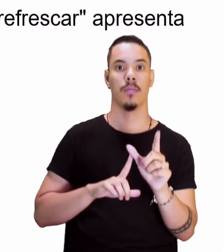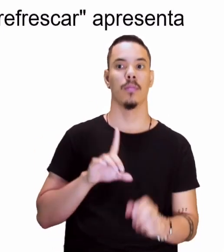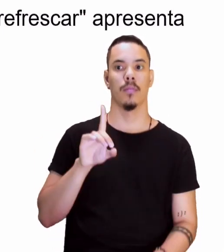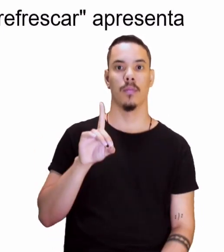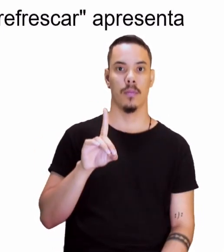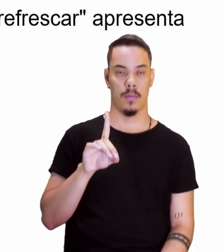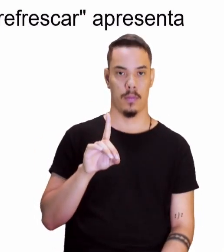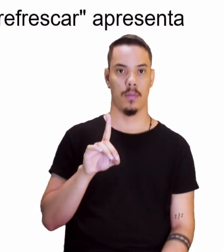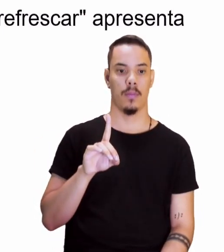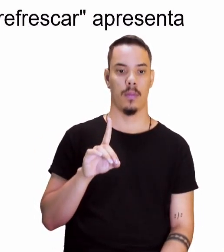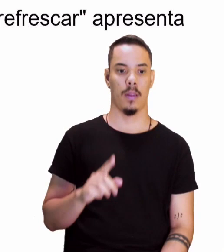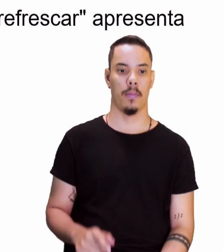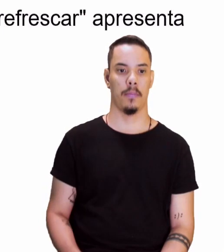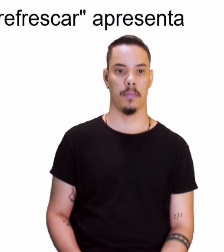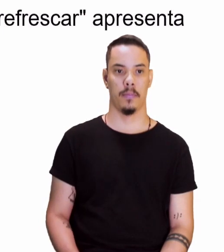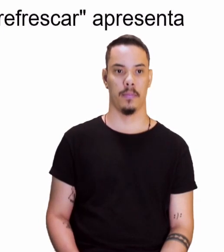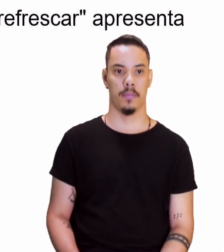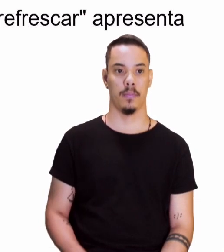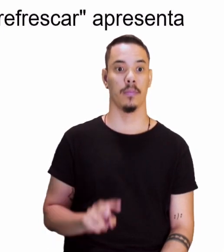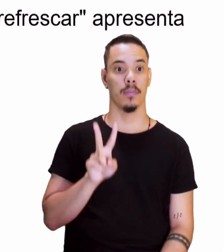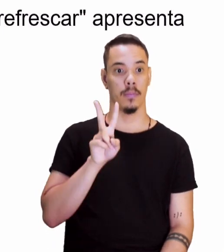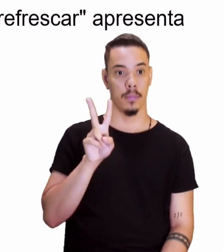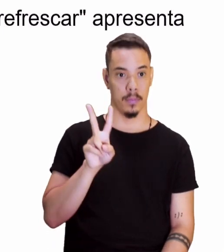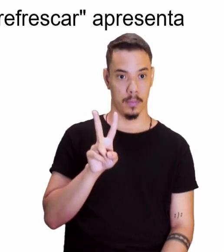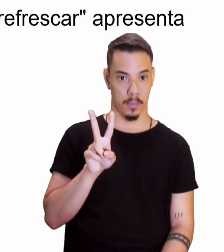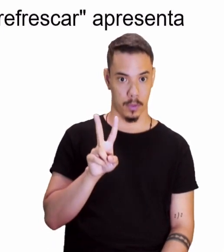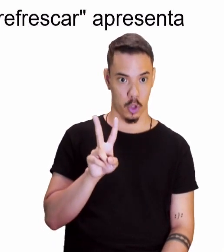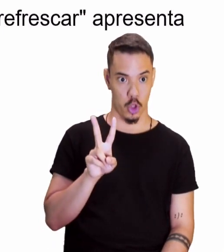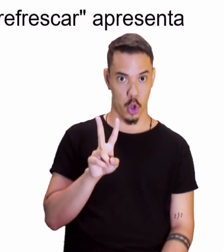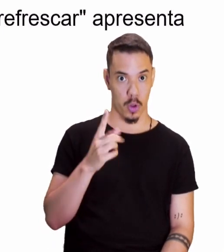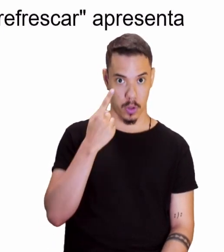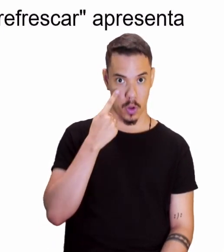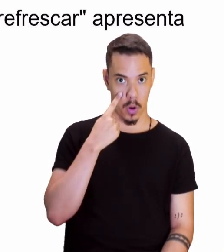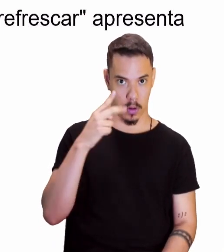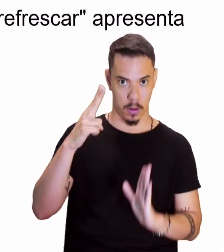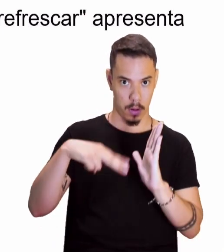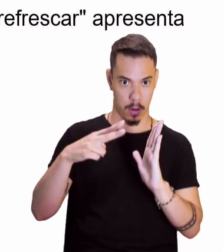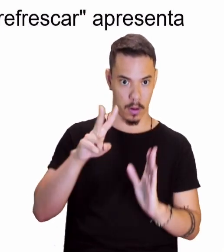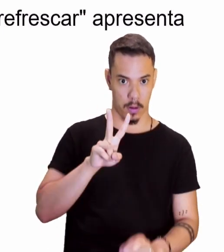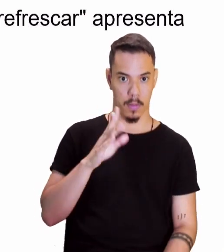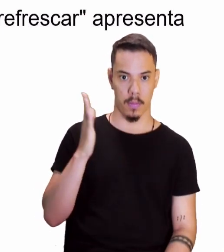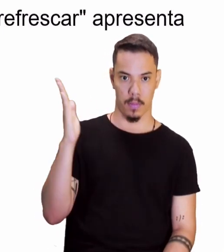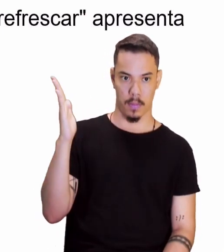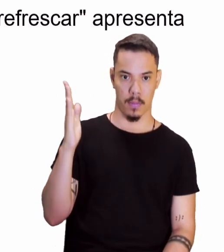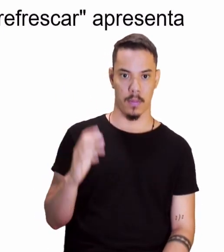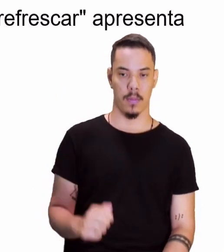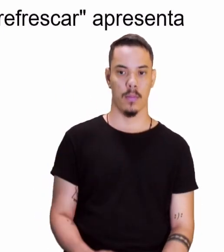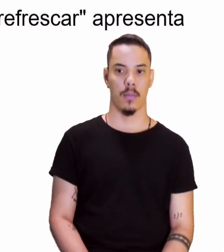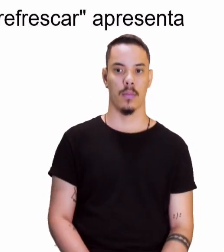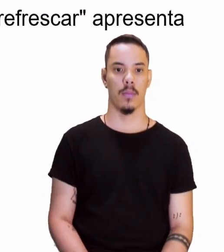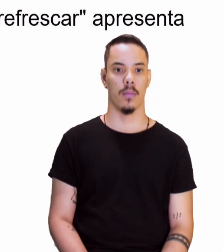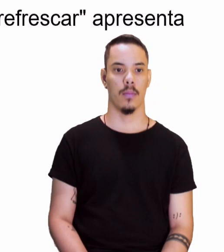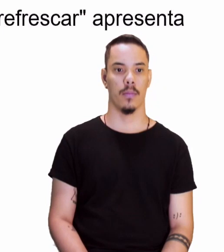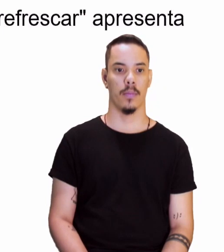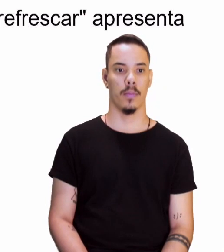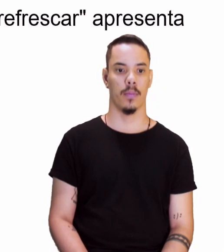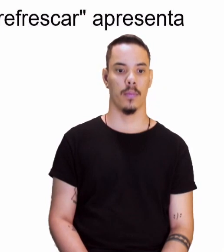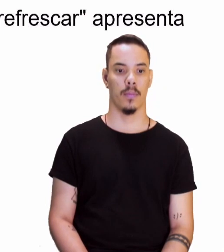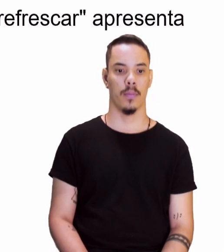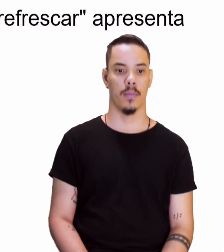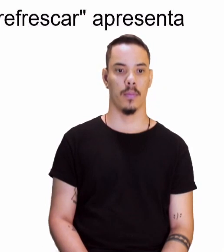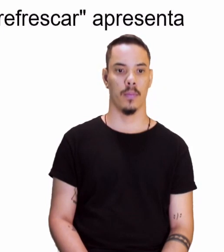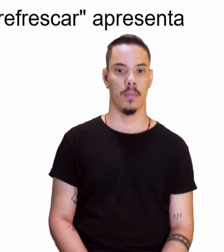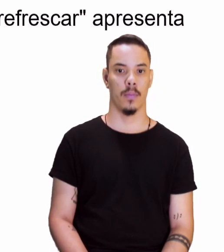ó. Então, ó, 2, no segundo quadrinho, o acréscimo de um complemento para o verbo hipnotizar está de acordo com a norma